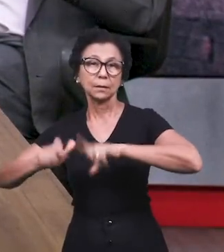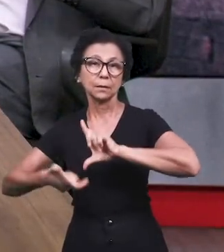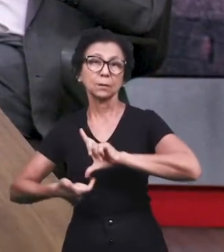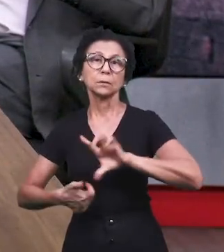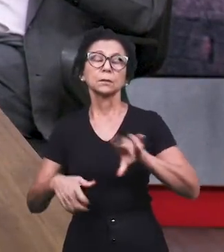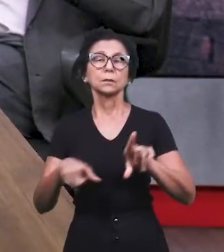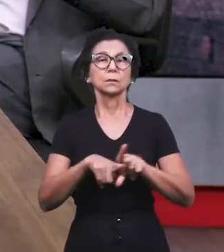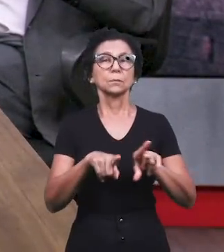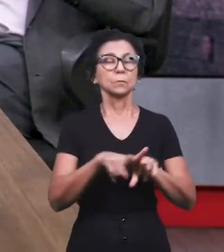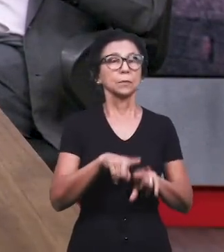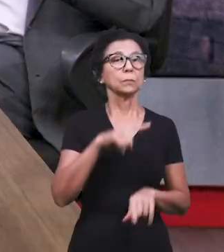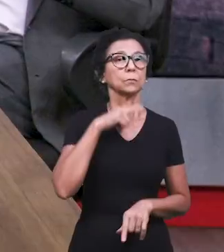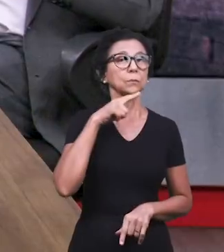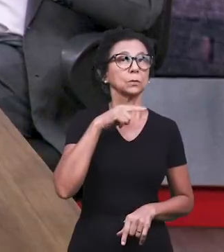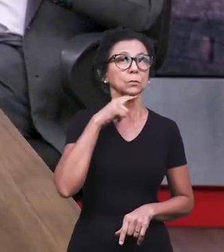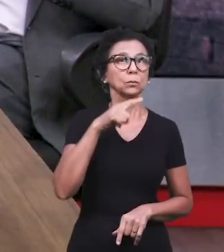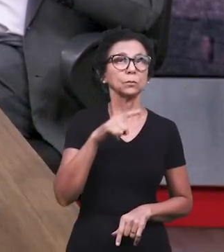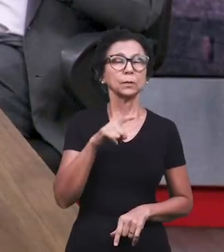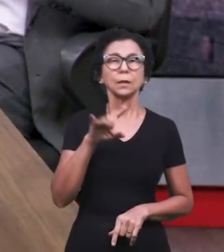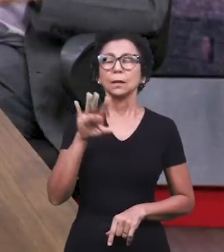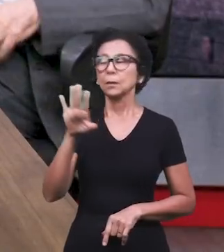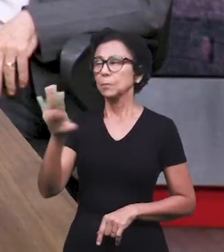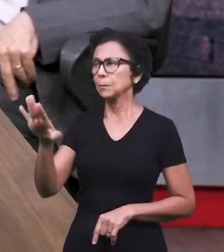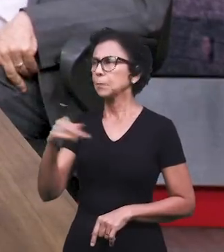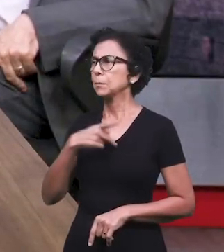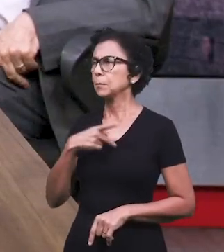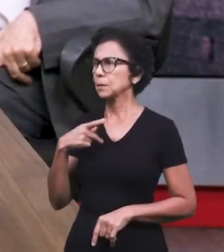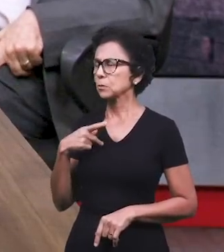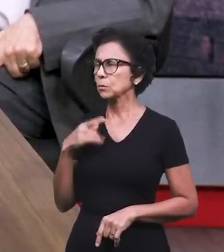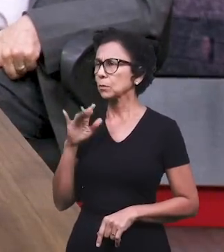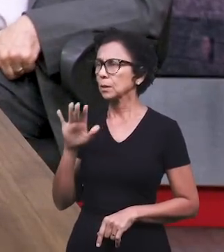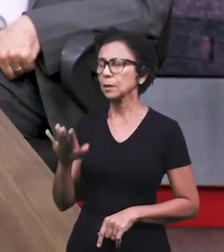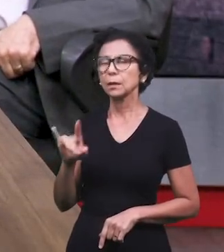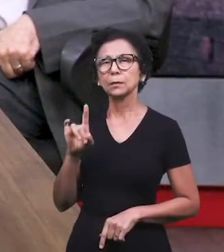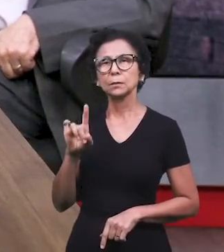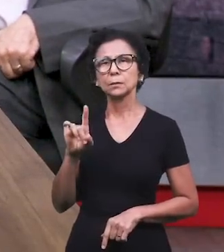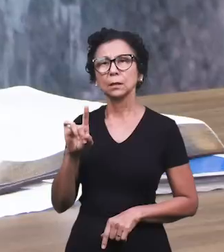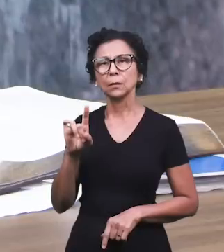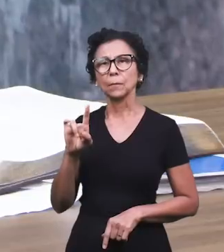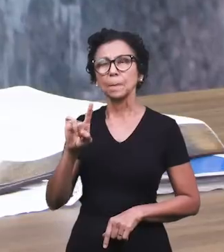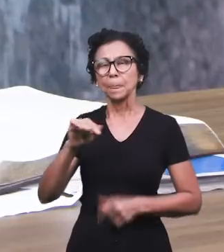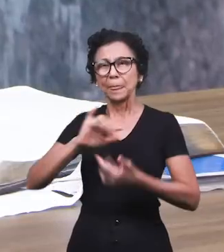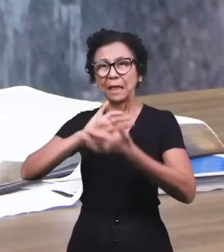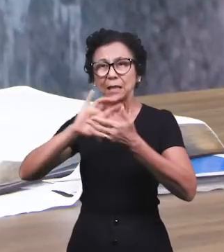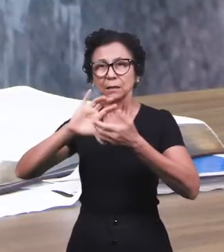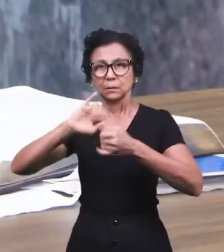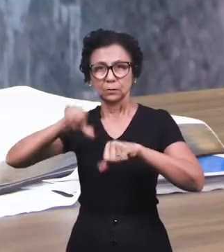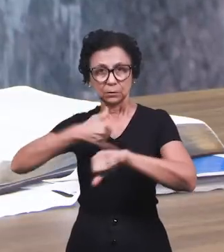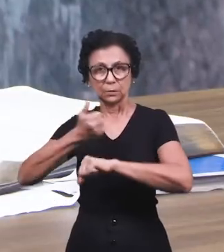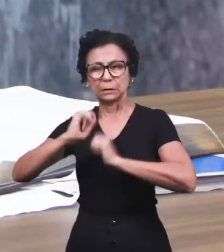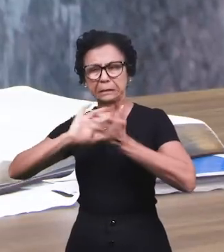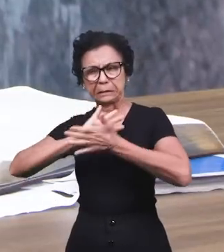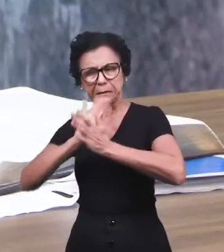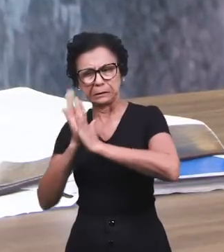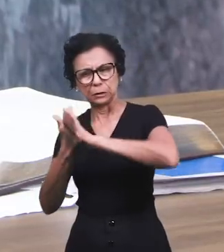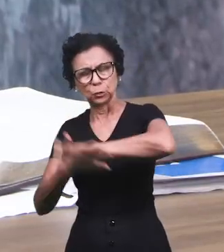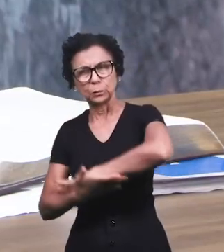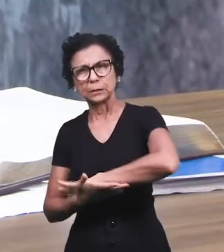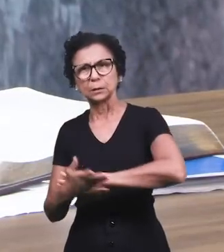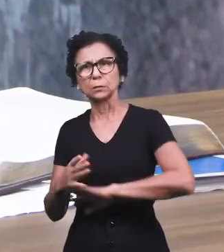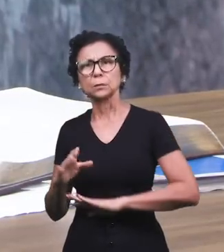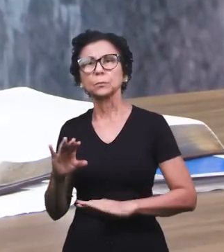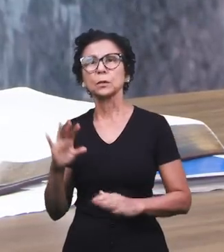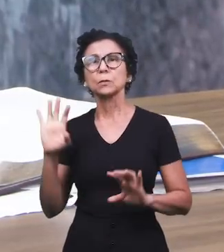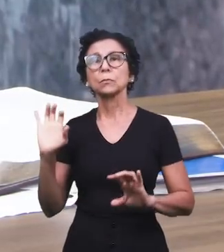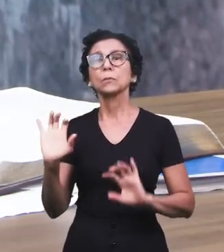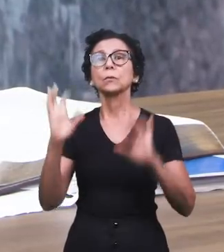outra dúvida também, que eu acho que pode... Só uma observação, pastor Antônio Carlos. Após essa destruição de Jerusalém, vai acontecer o